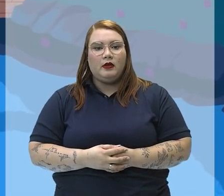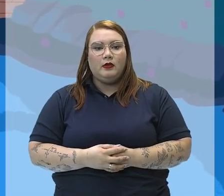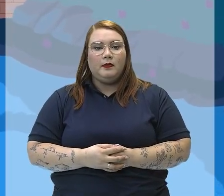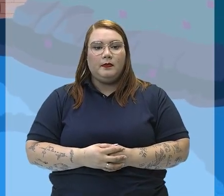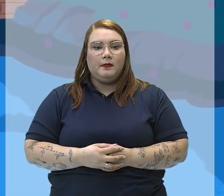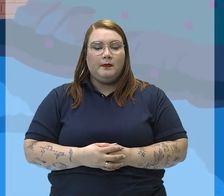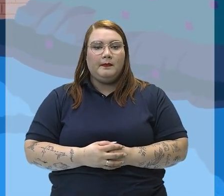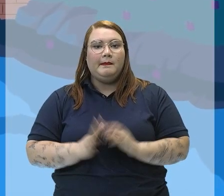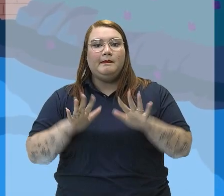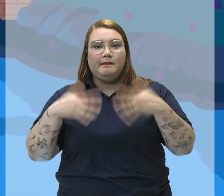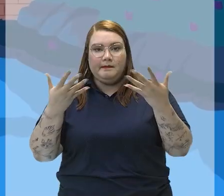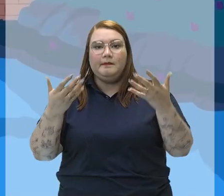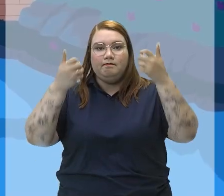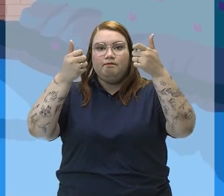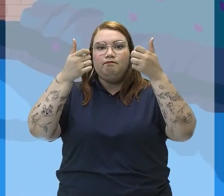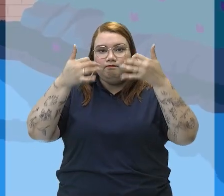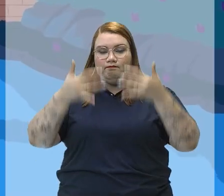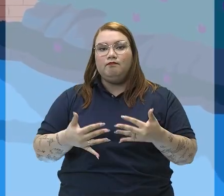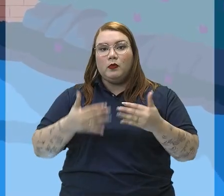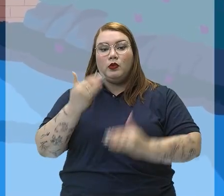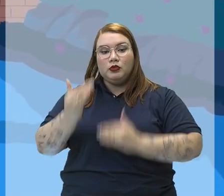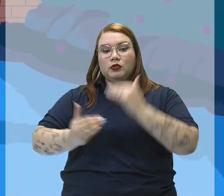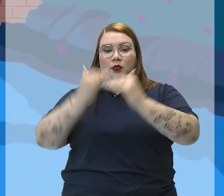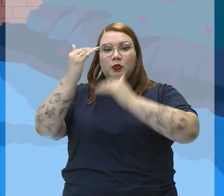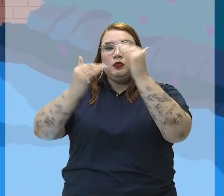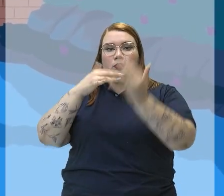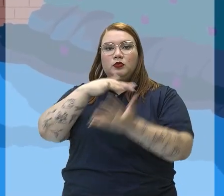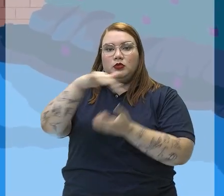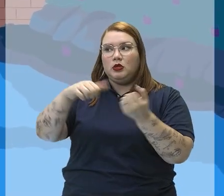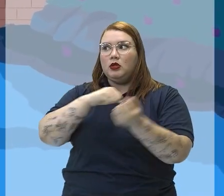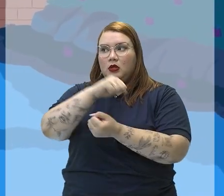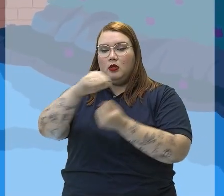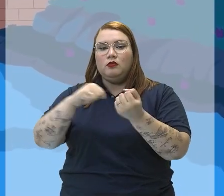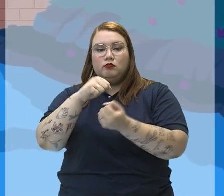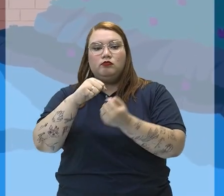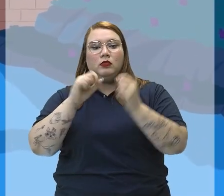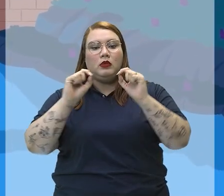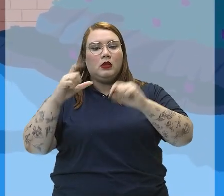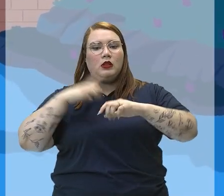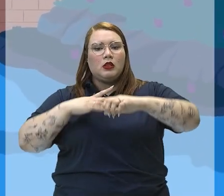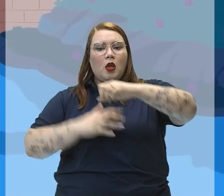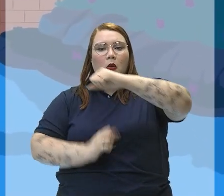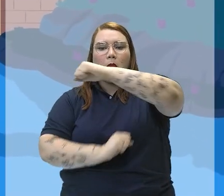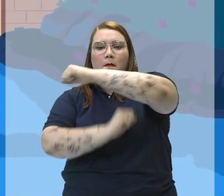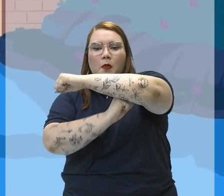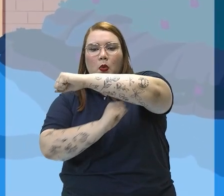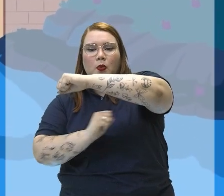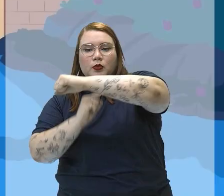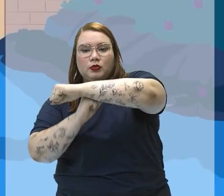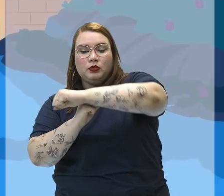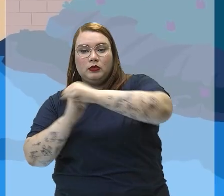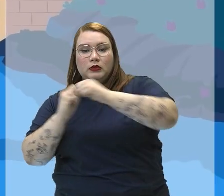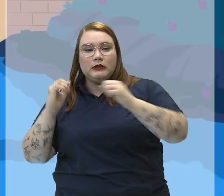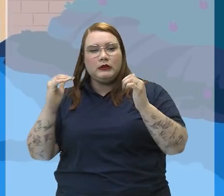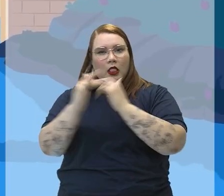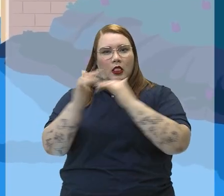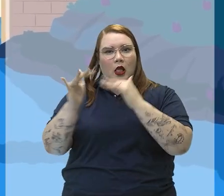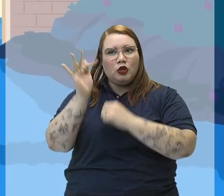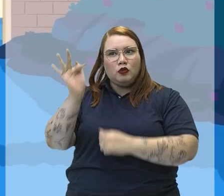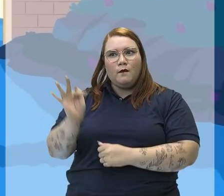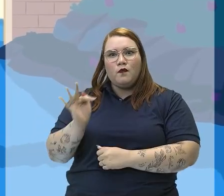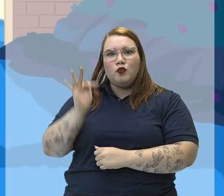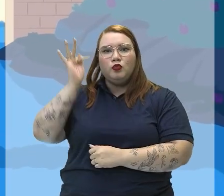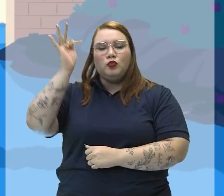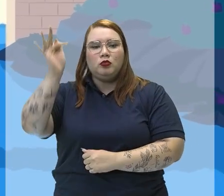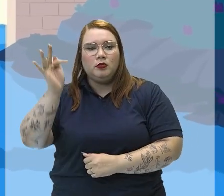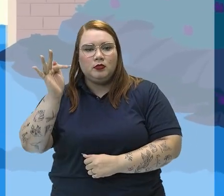Para falar sobre o desenvolvimento sustentável, estamos numa ponte que leva à cidade do futuro. Muitas